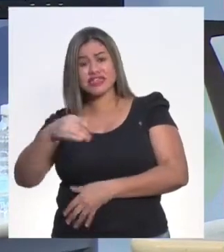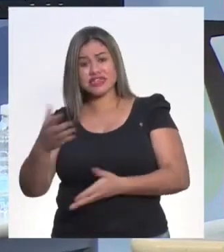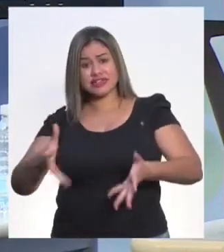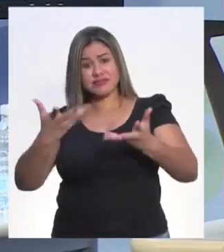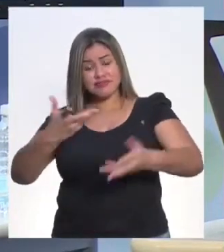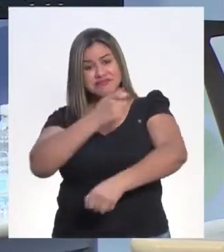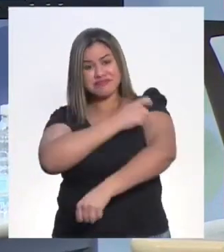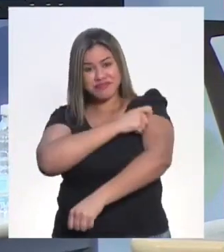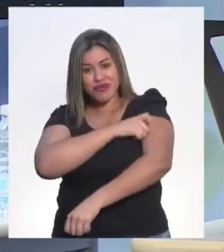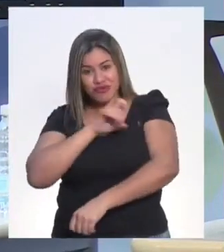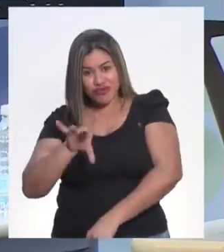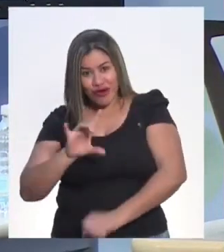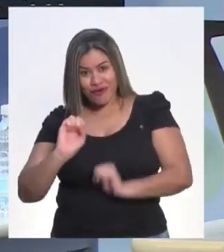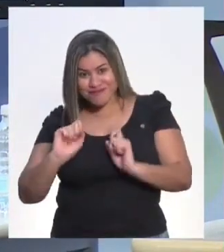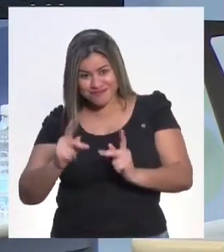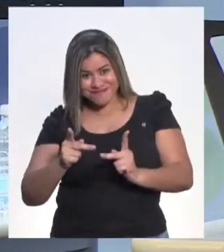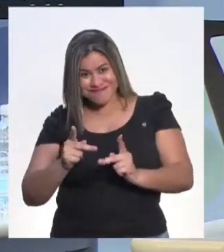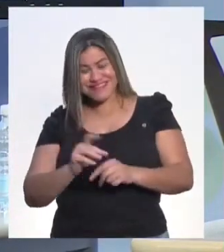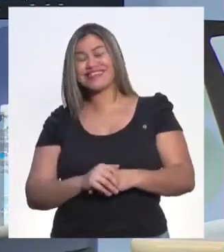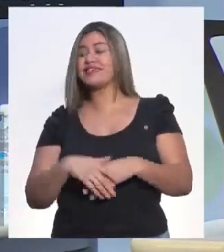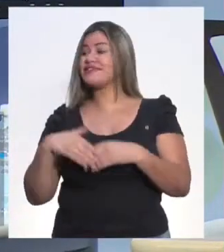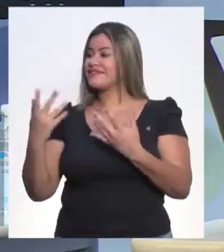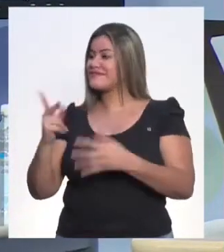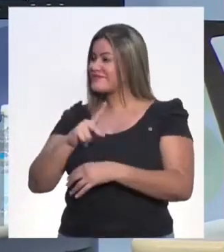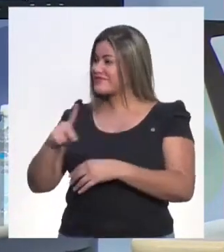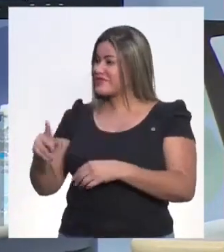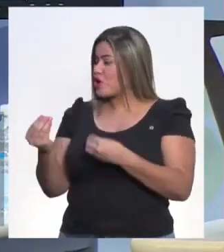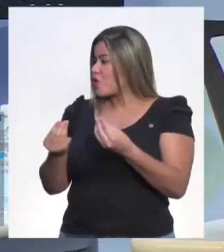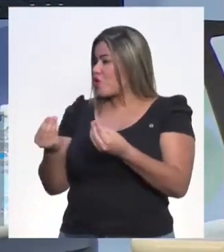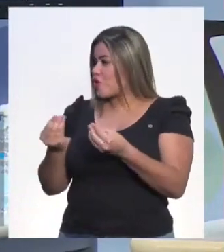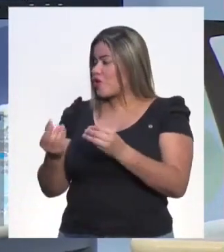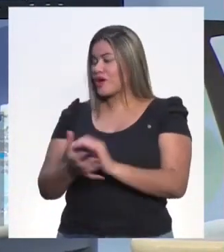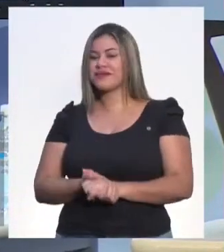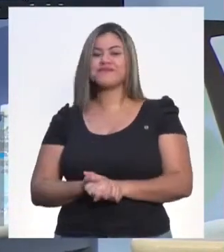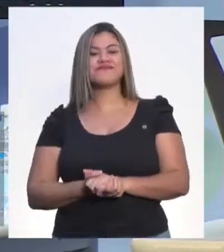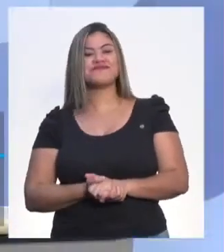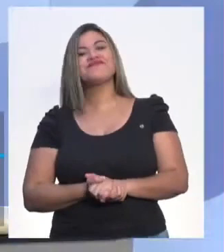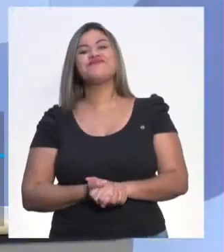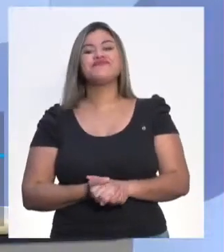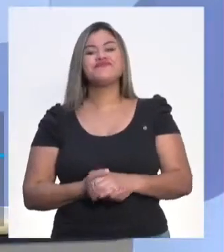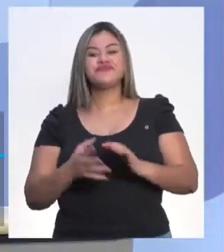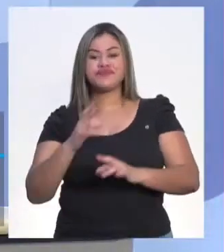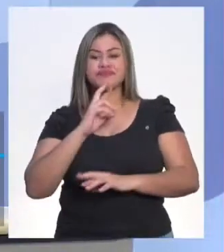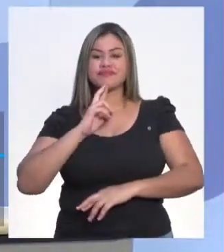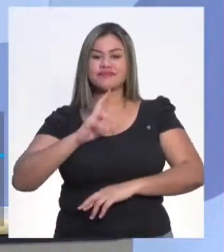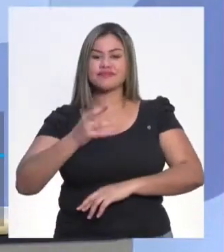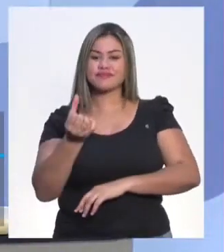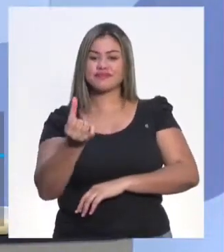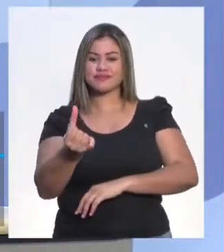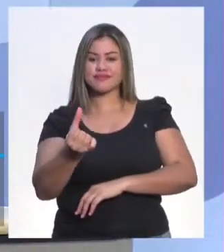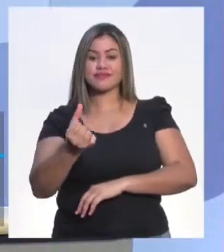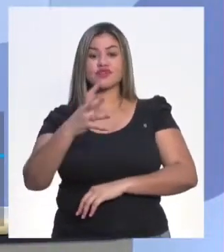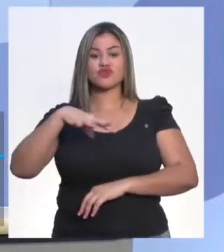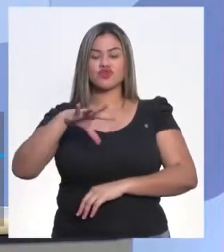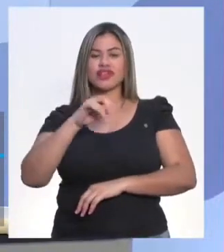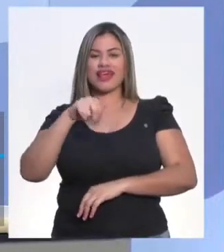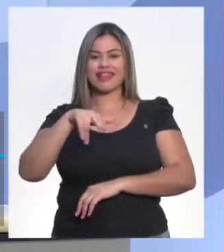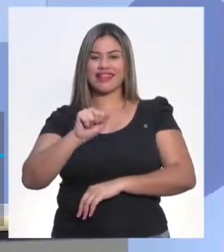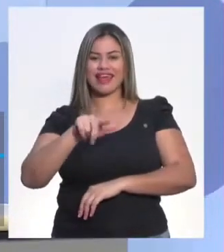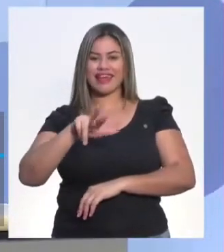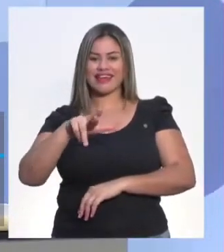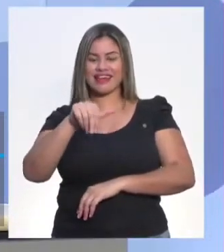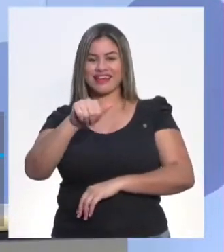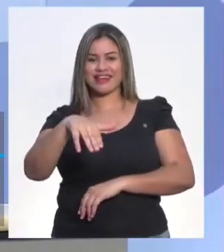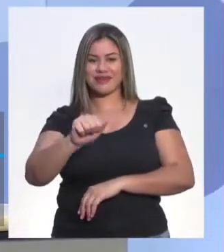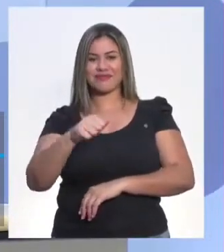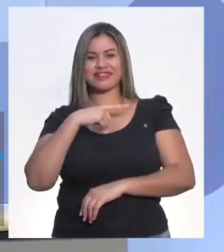do chat, ok? Muito bem. E aí, professora Roberta? Olha, professora Inês, falaram que são 6, colocaram todos os anagramas, eu gostei de ver, tá muito